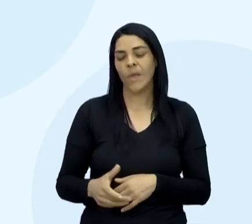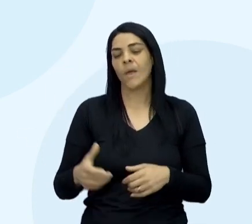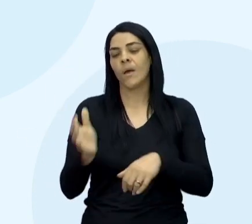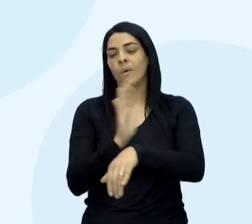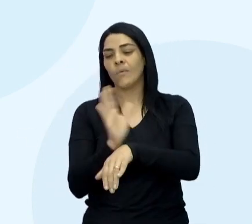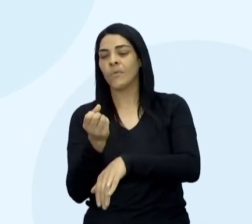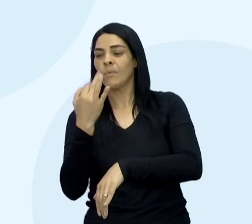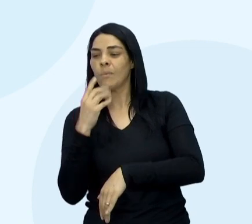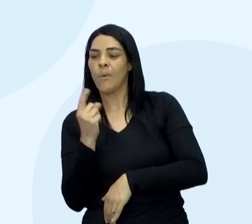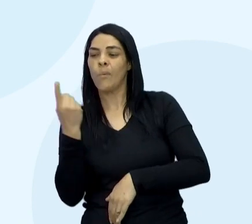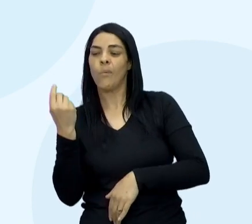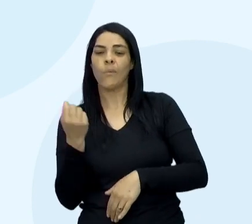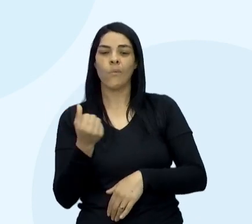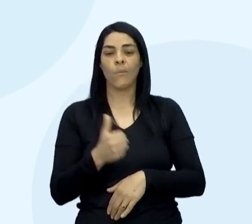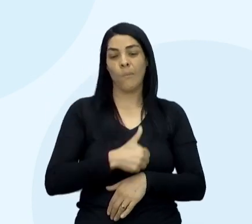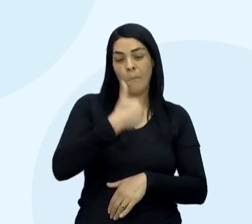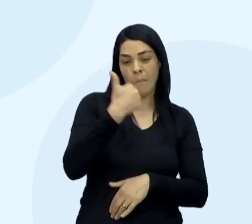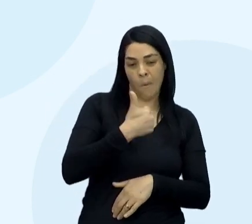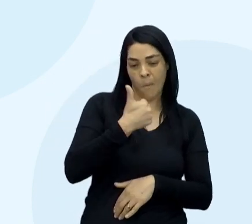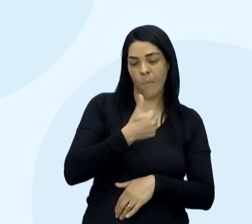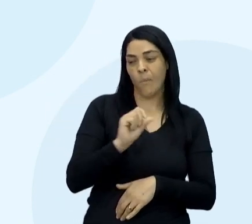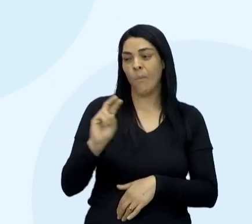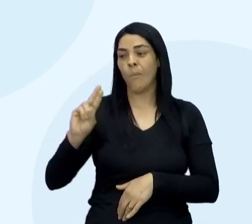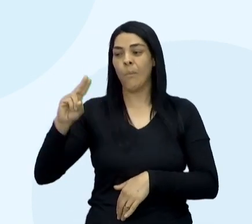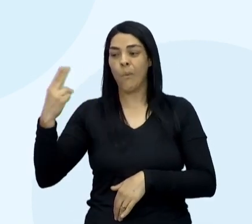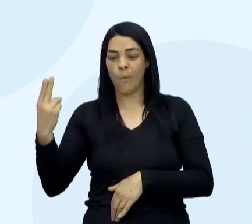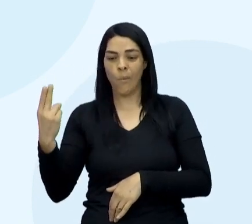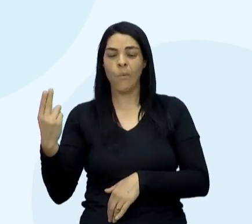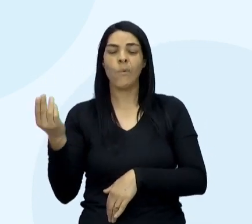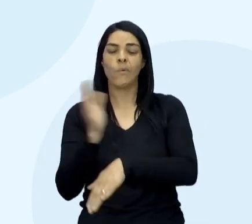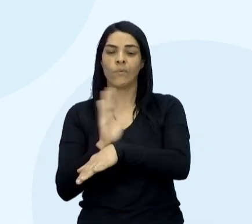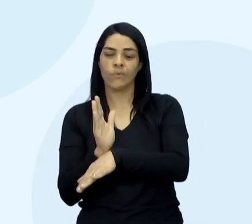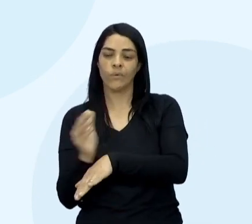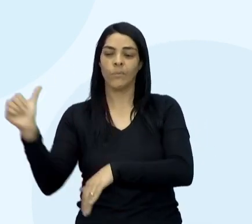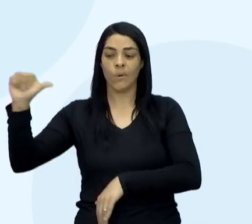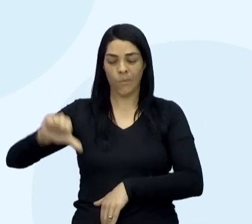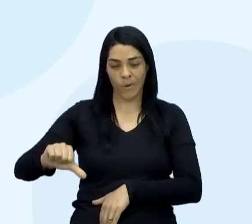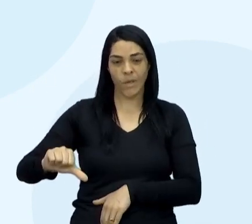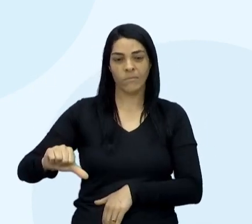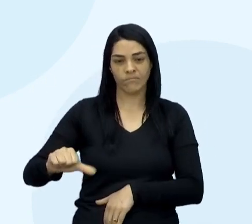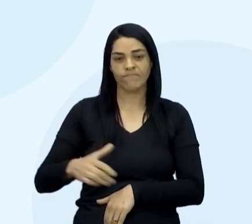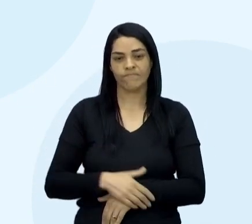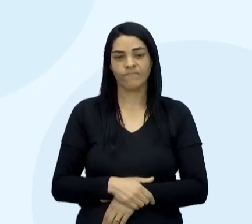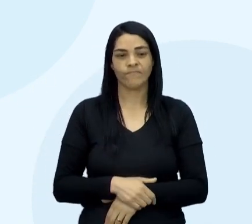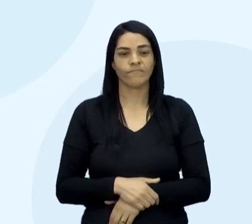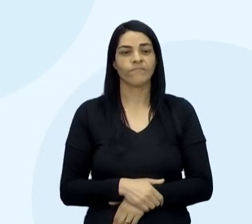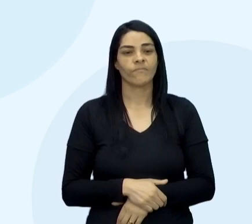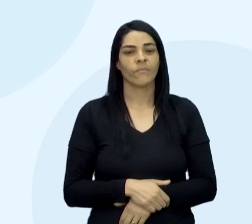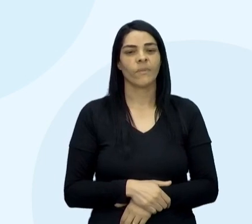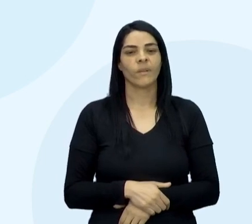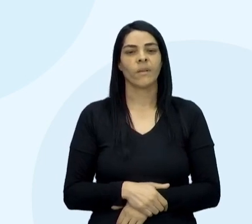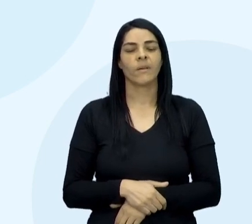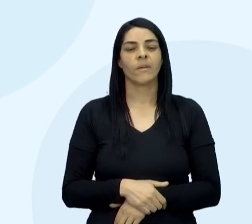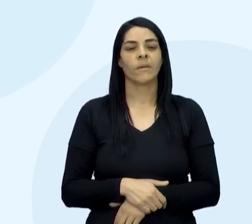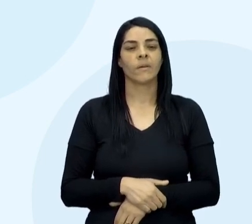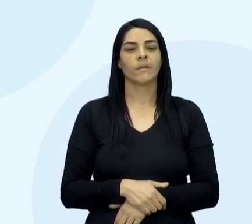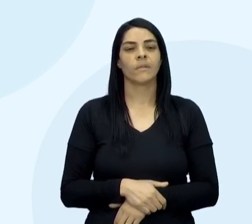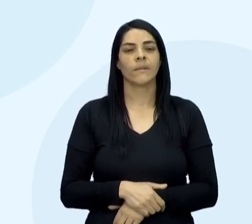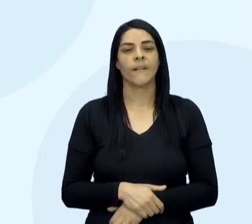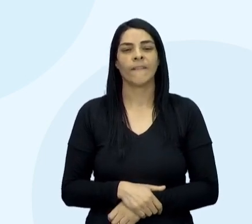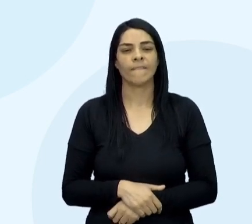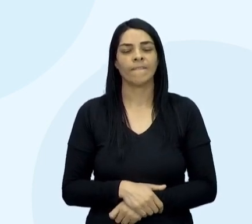sucesso local, dificuldades no mercado, dominado pelo produto estrangeiro, de novo isso, e final